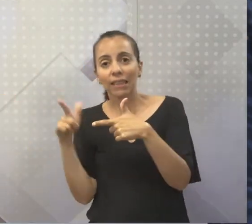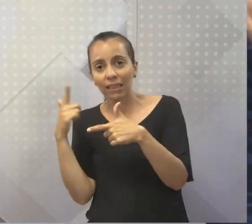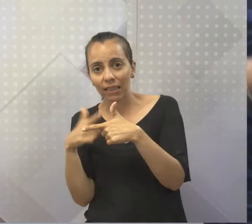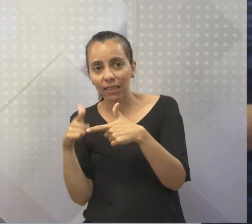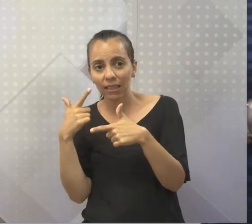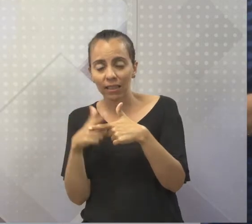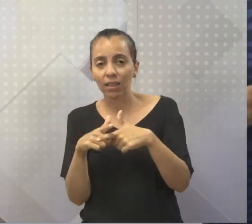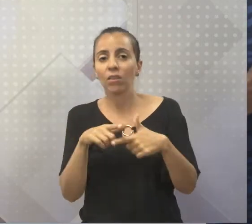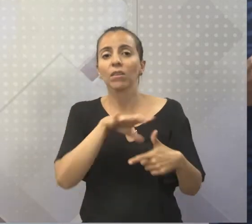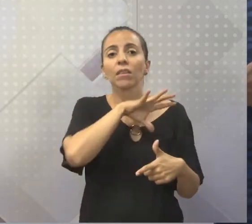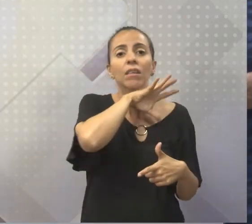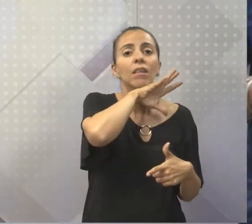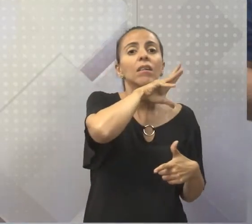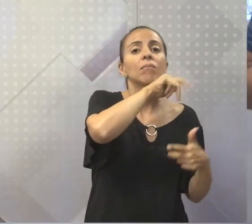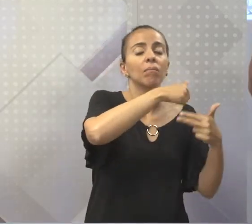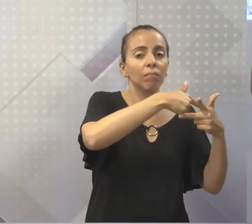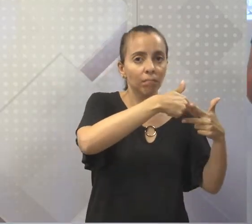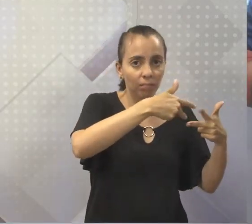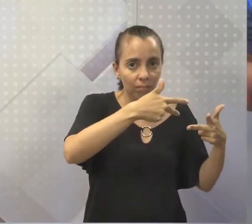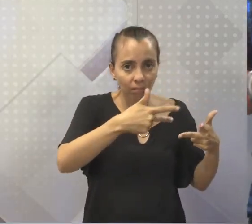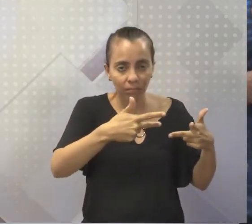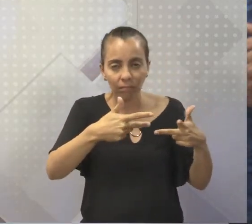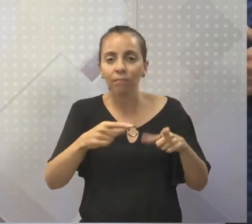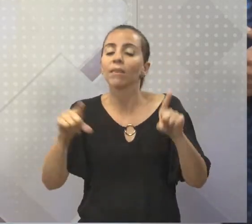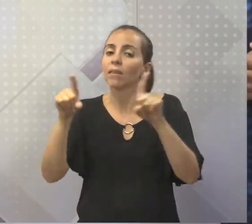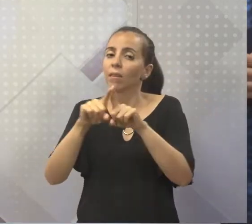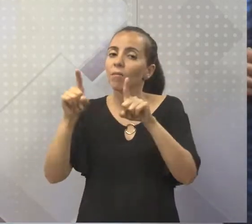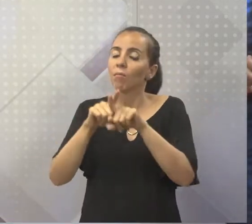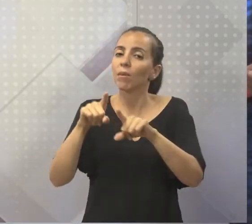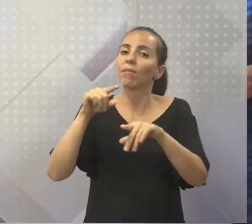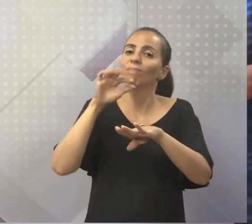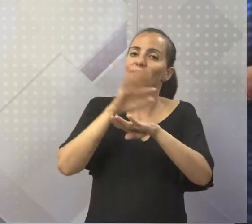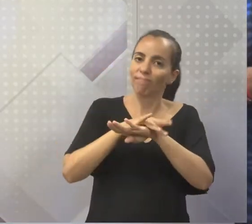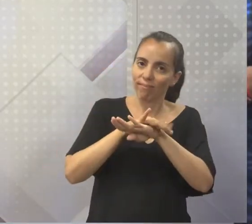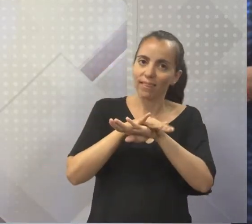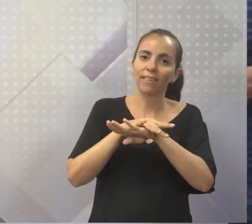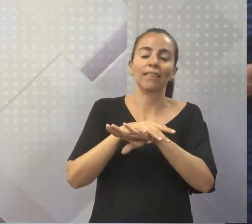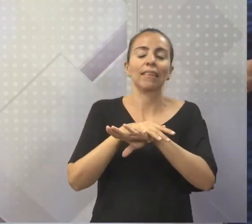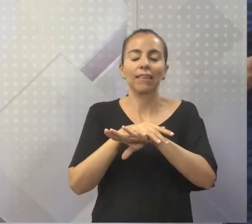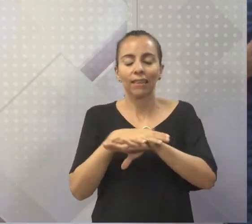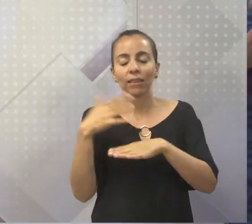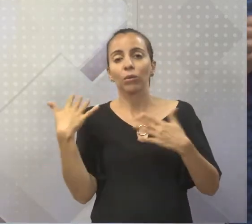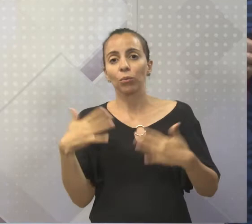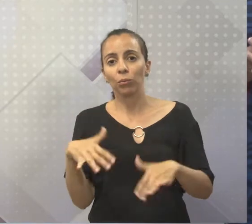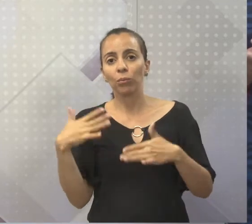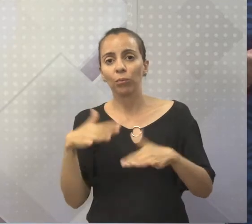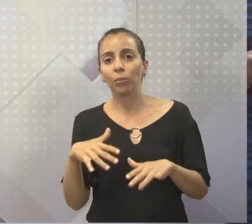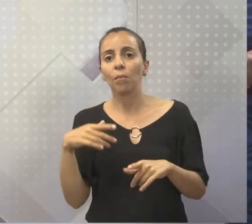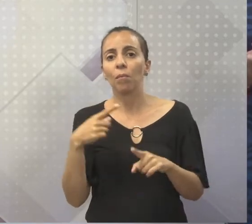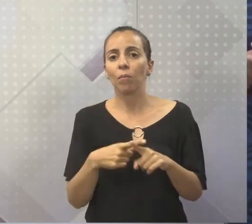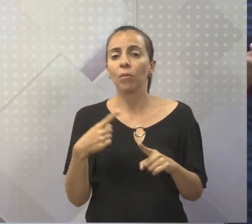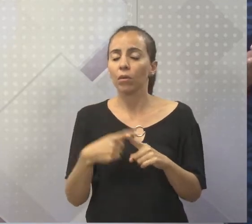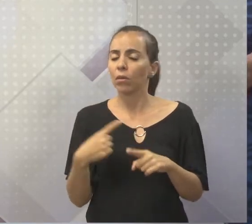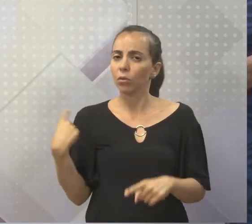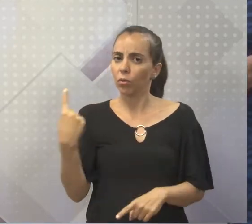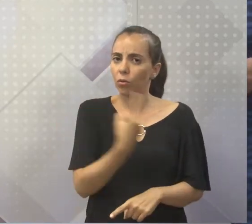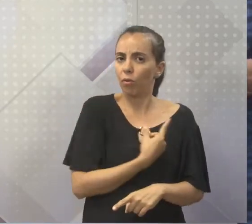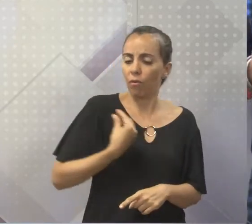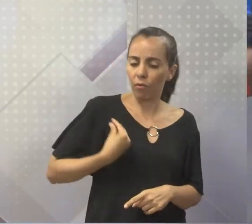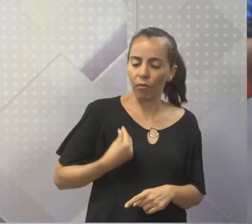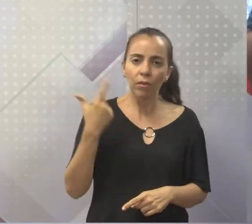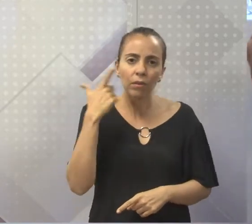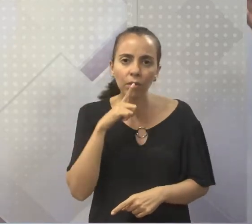dos outros animais como também as doenças sim e porque nós sobrevivemos